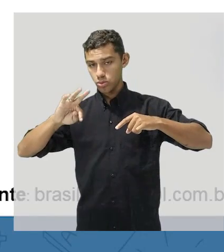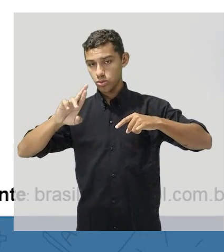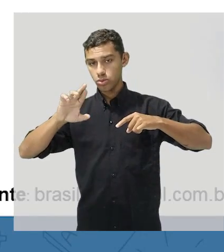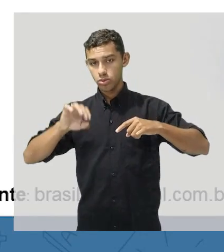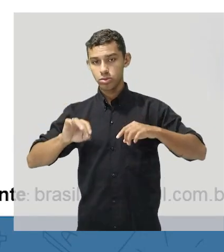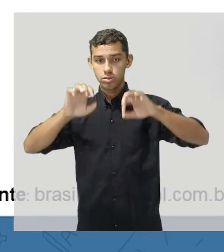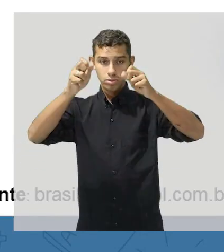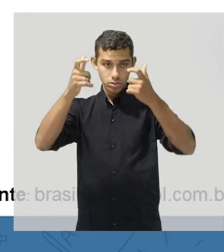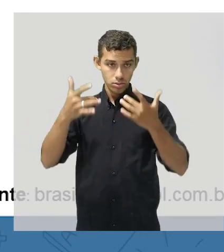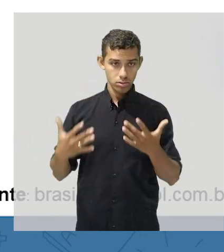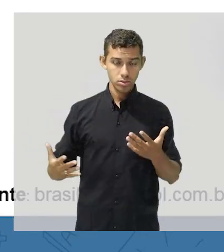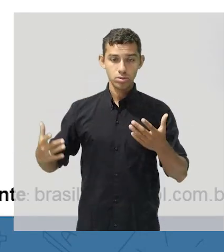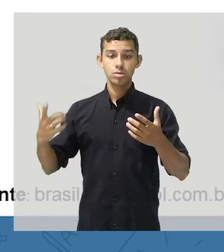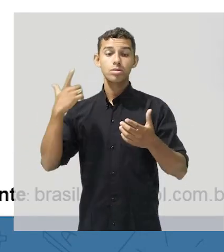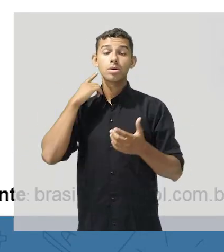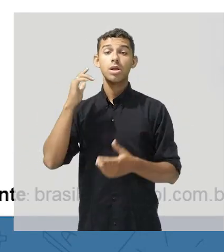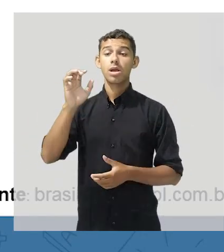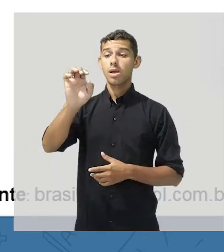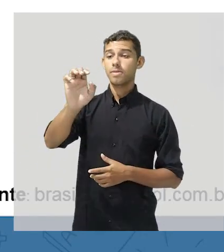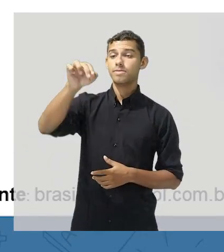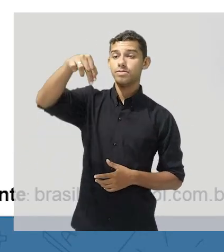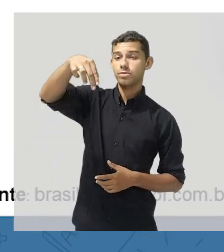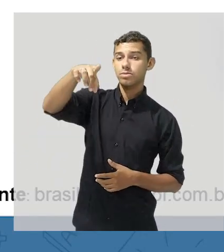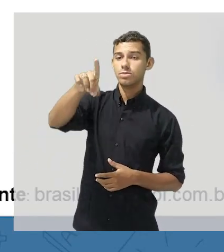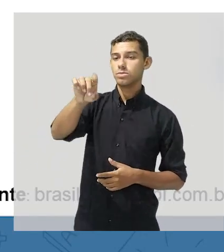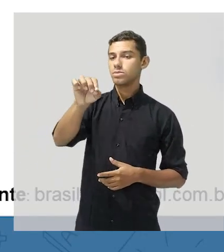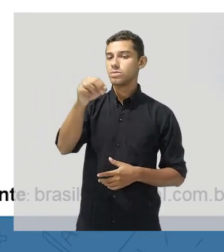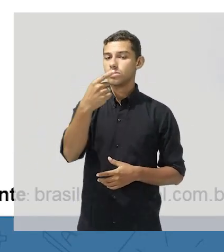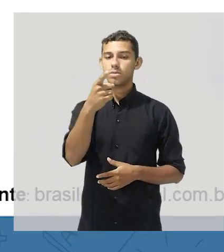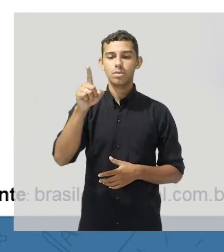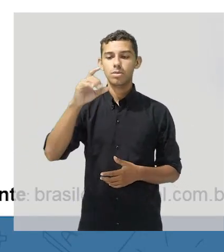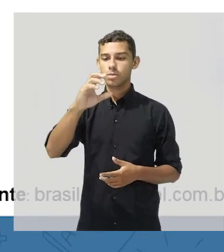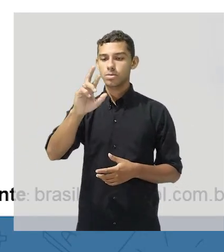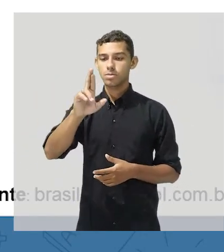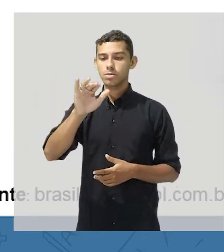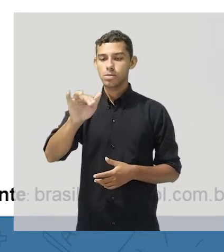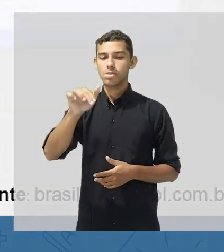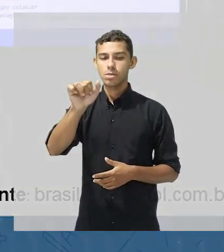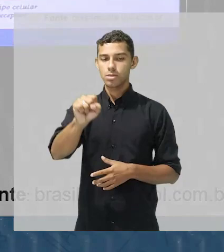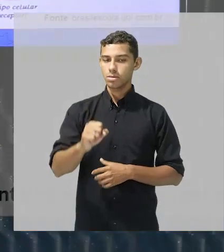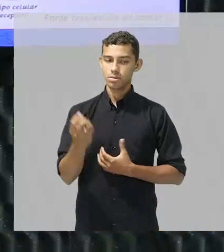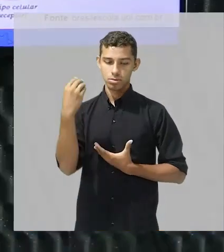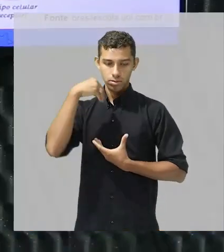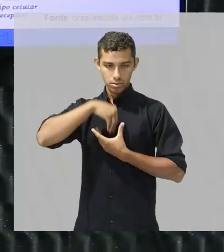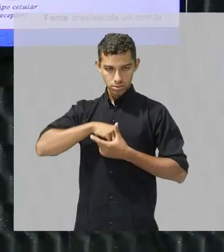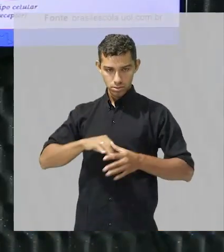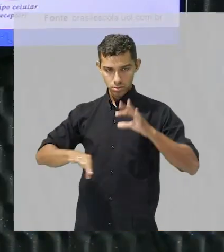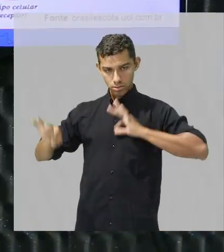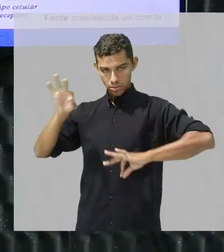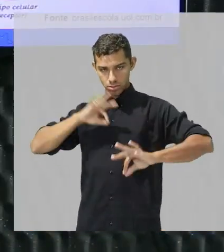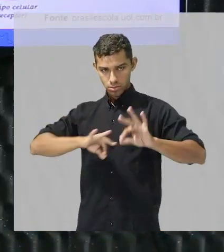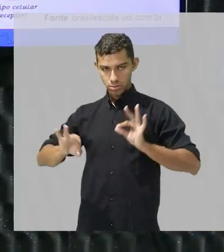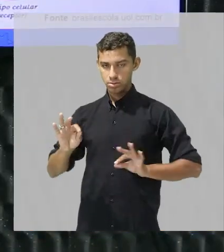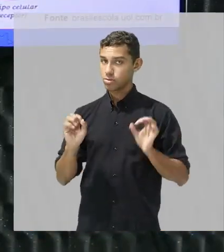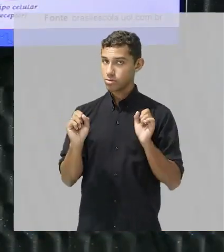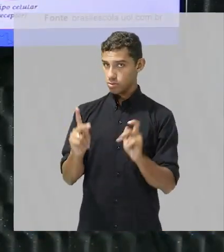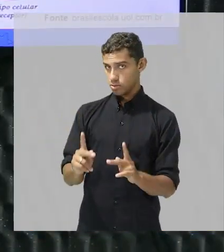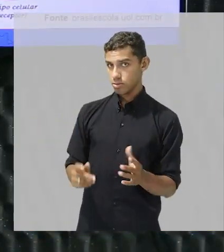de glândulas endócrinas, porque as glândulas endócrinas produzem hormônios,